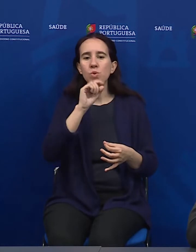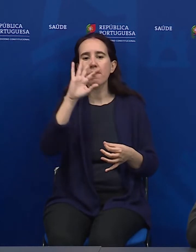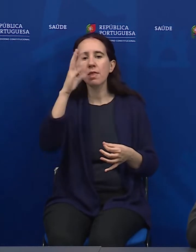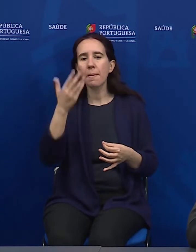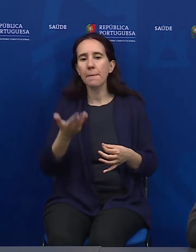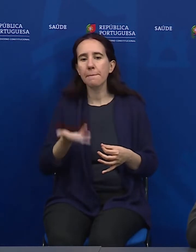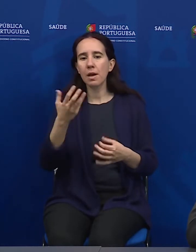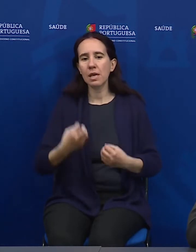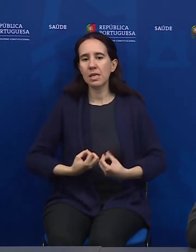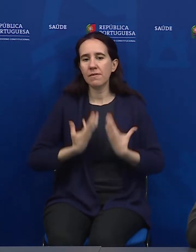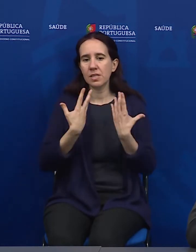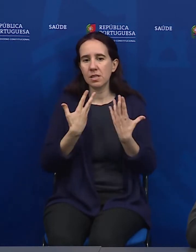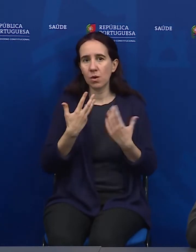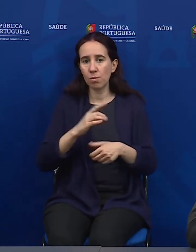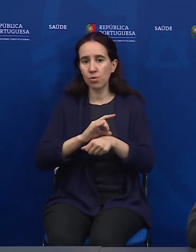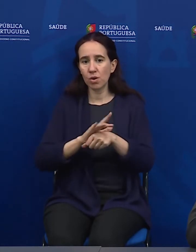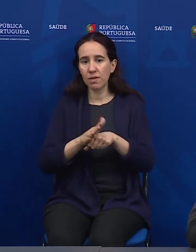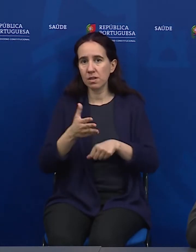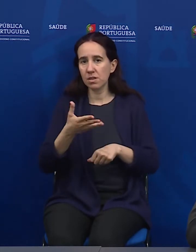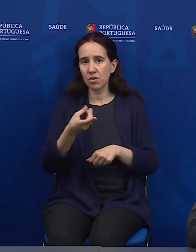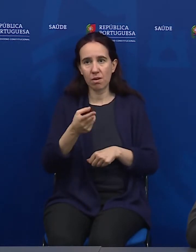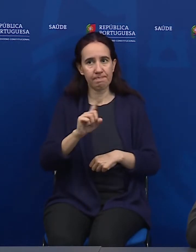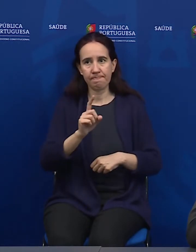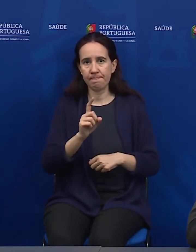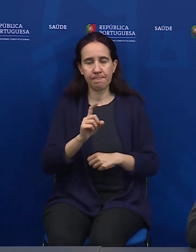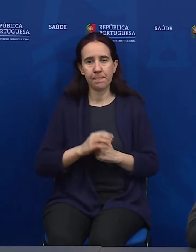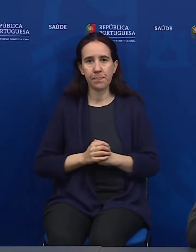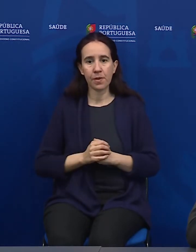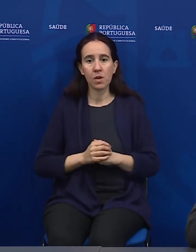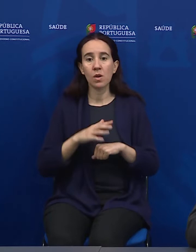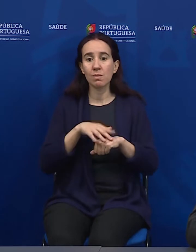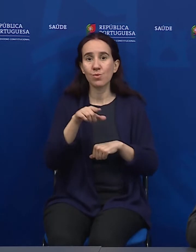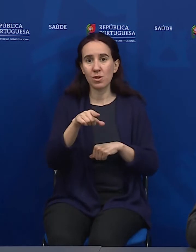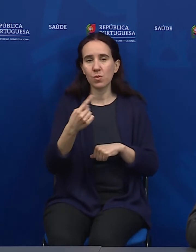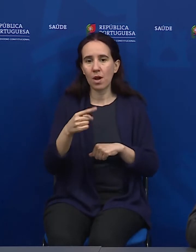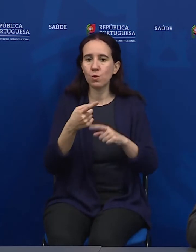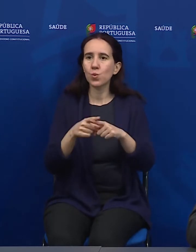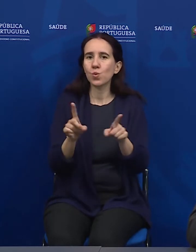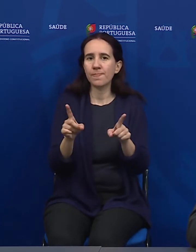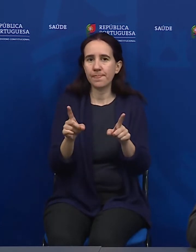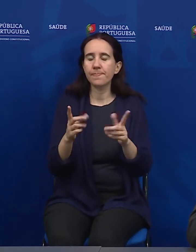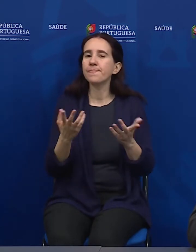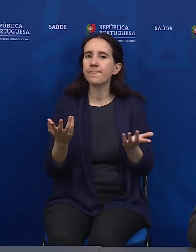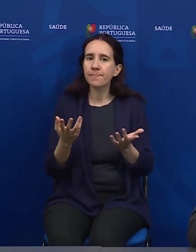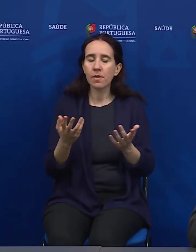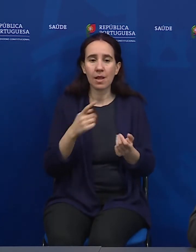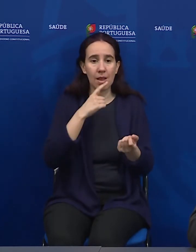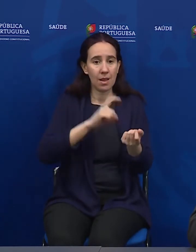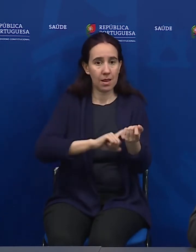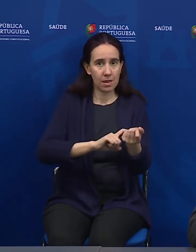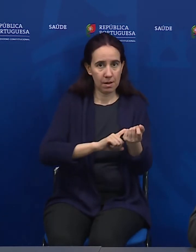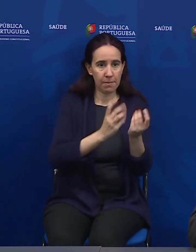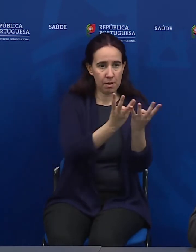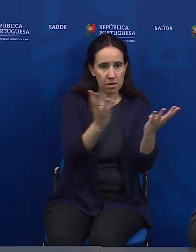de infecção por Covid-19. E por isso há esta diferença entre uma diabetes e